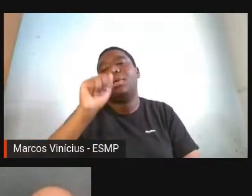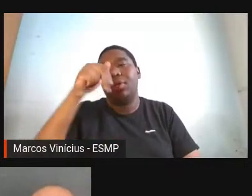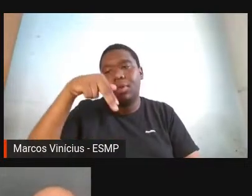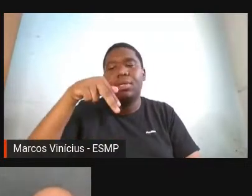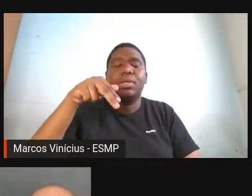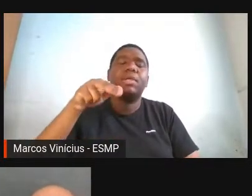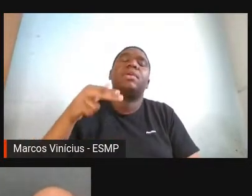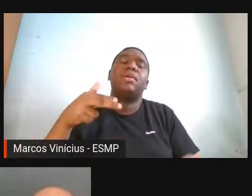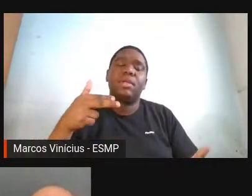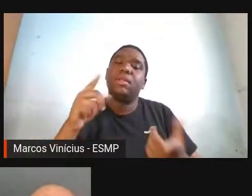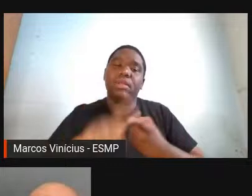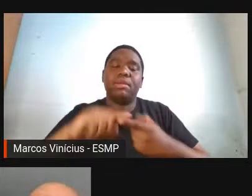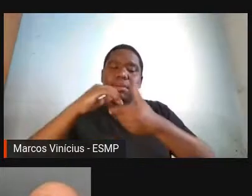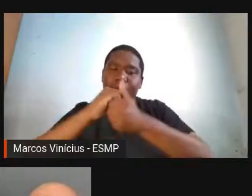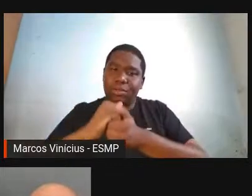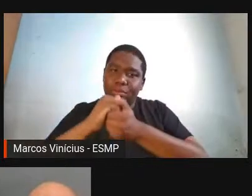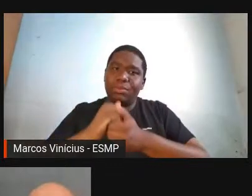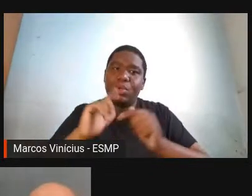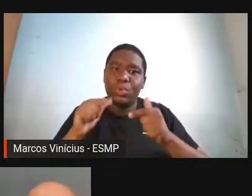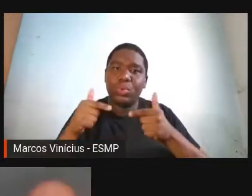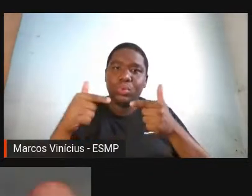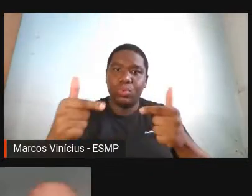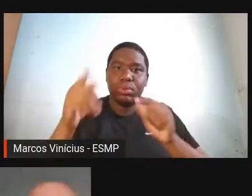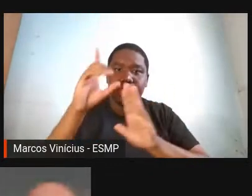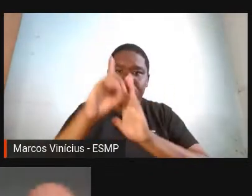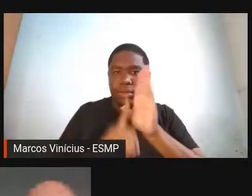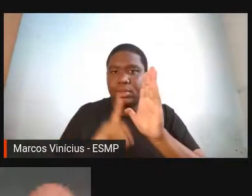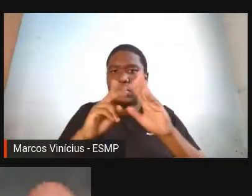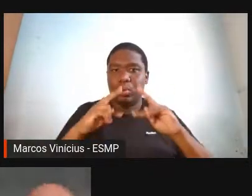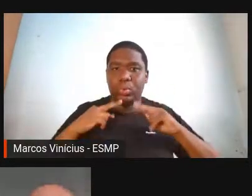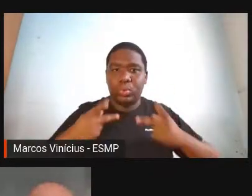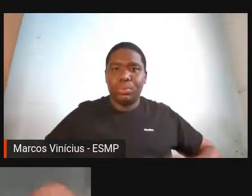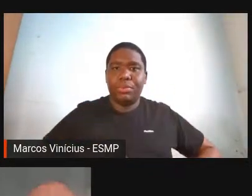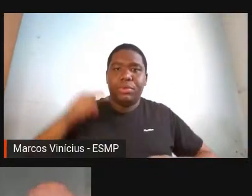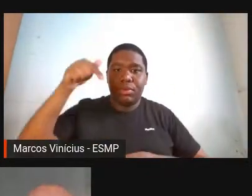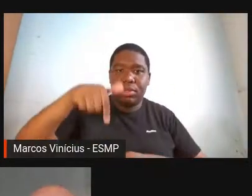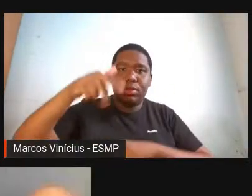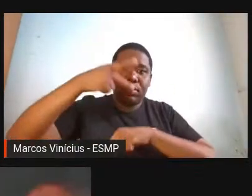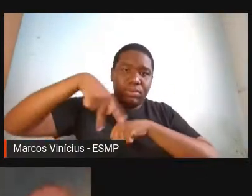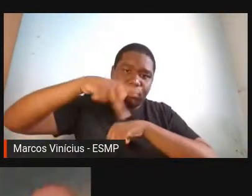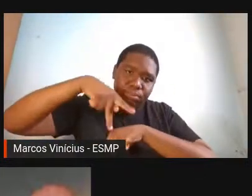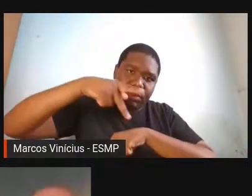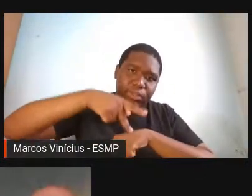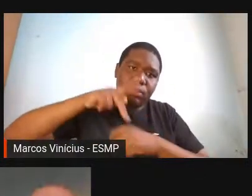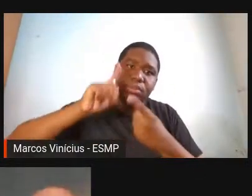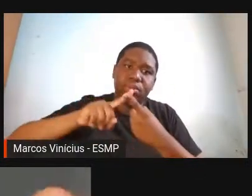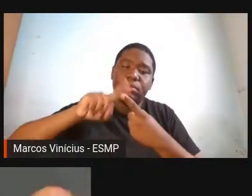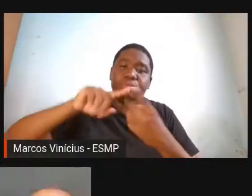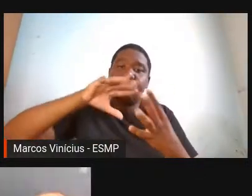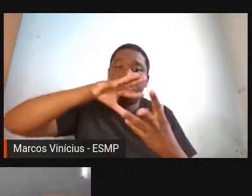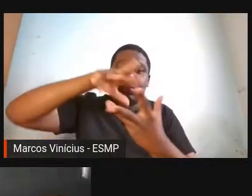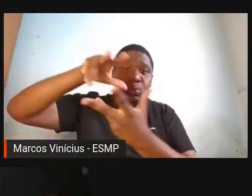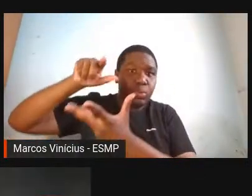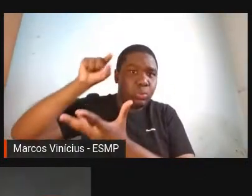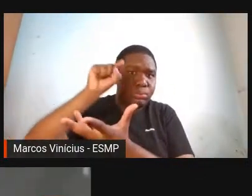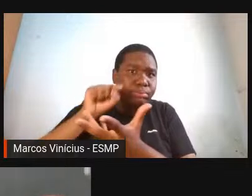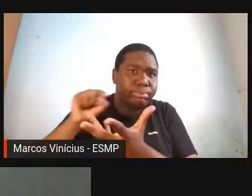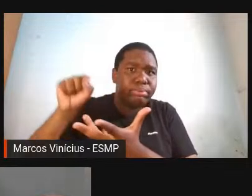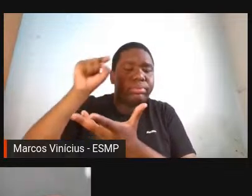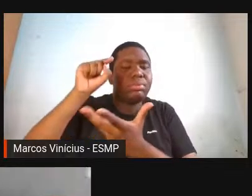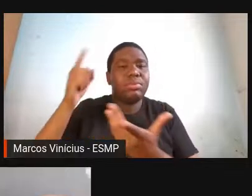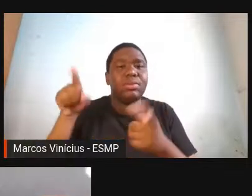lutas por direitos humanos nesse país e, de resto, no mundo. Igualmente,